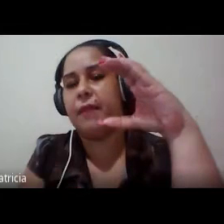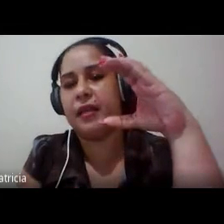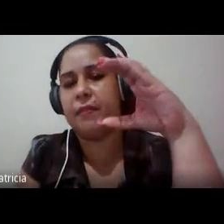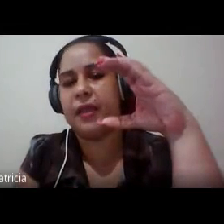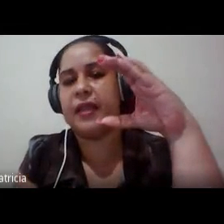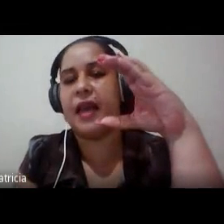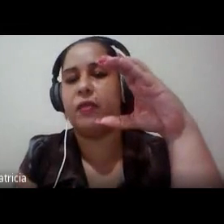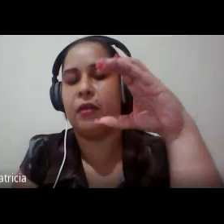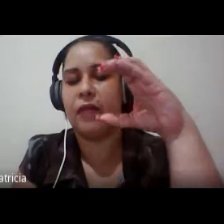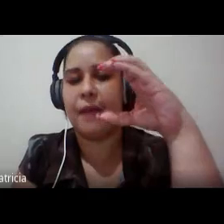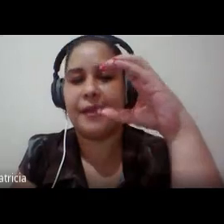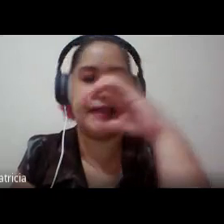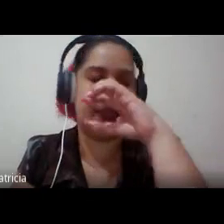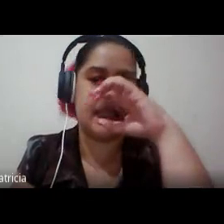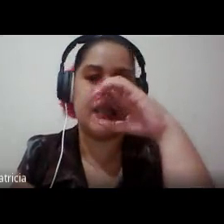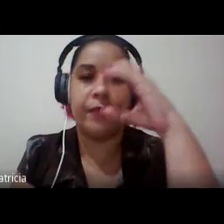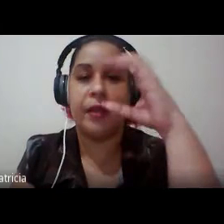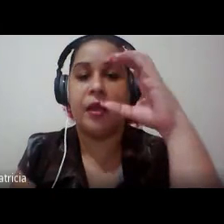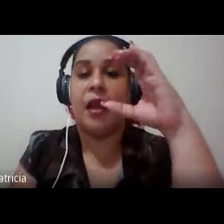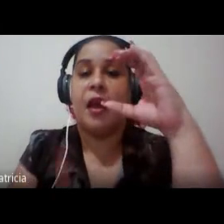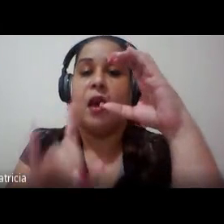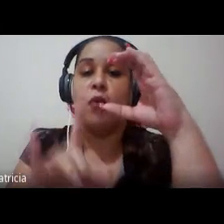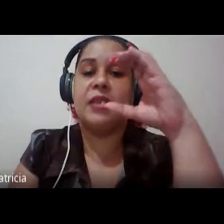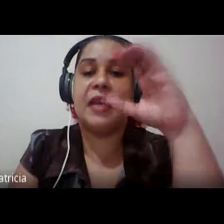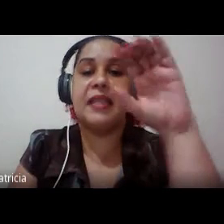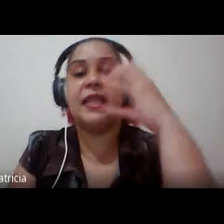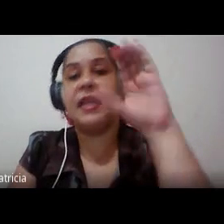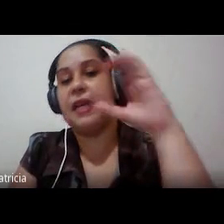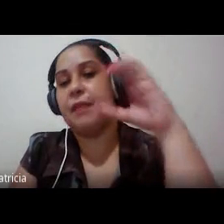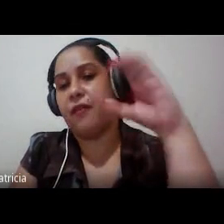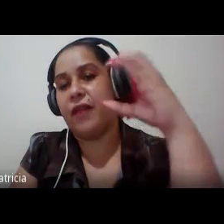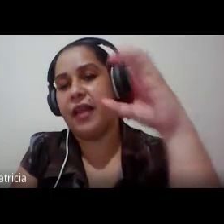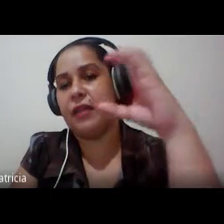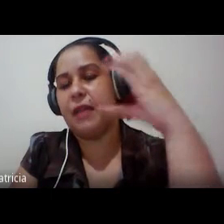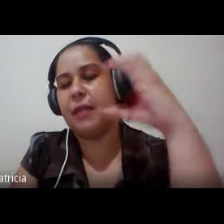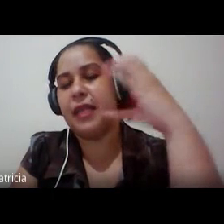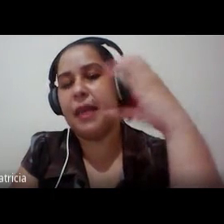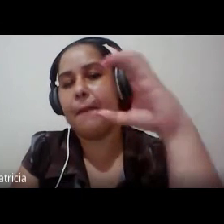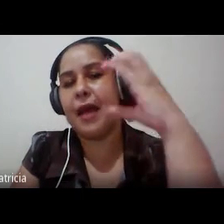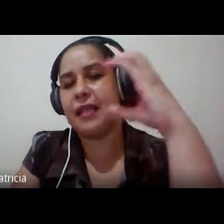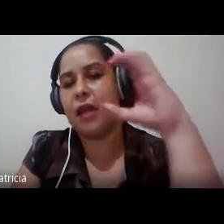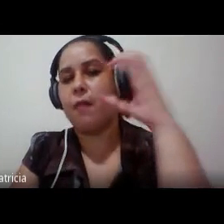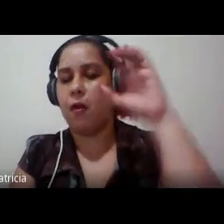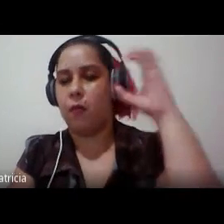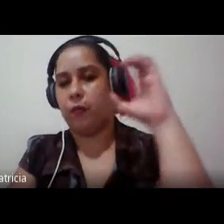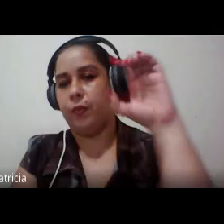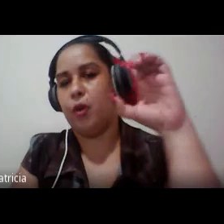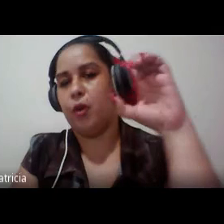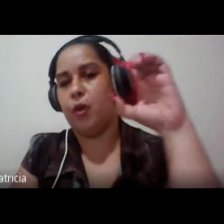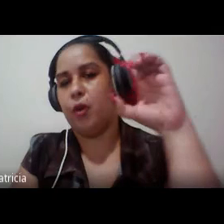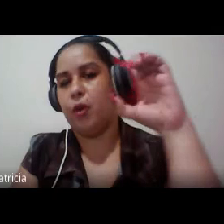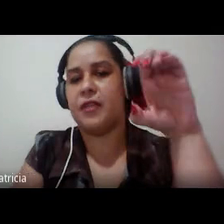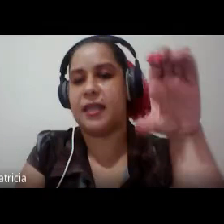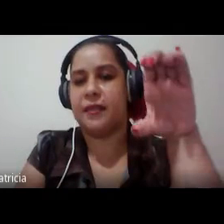ela é bem didática, não dá para esquecer. O C cedilha, lembra que eu falei? Uma tremidinha básica com a mão. Mostro